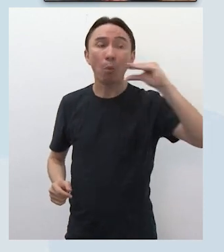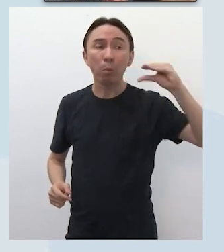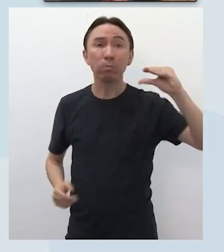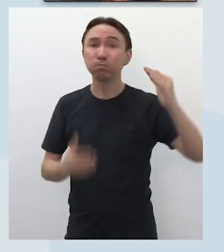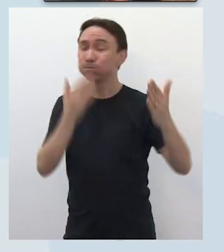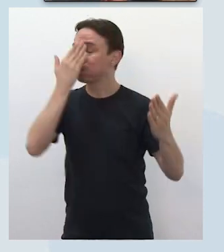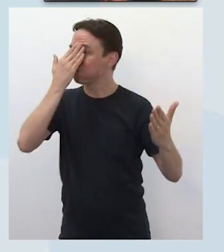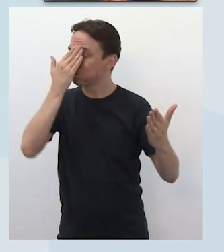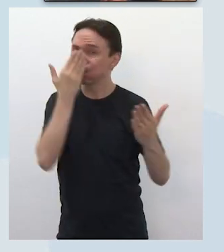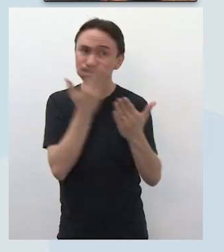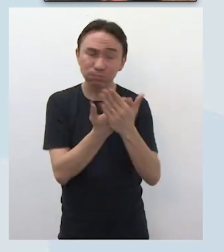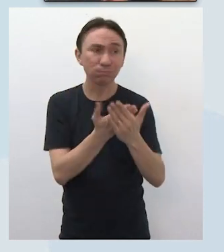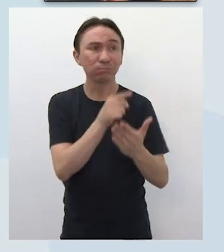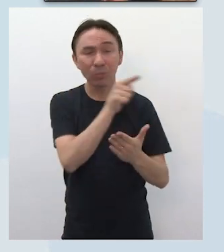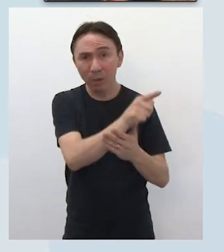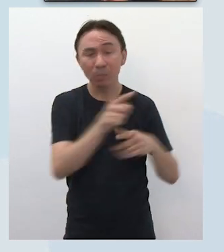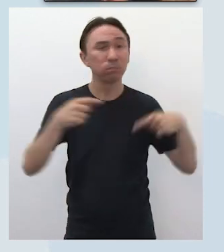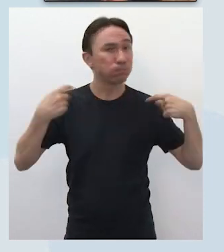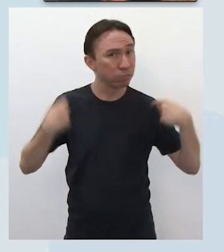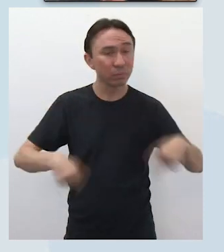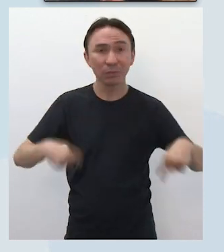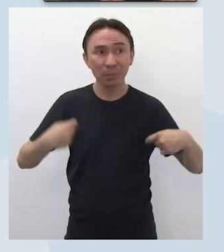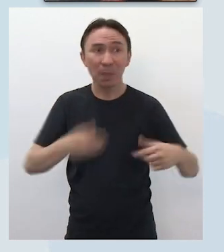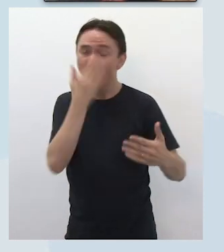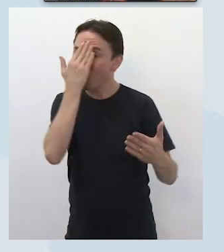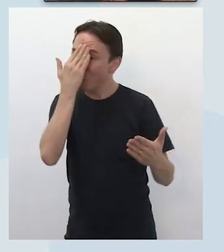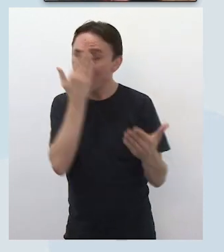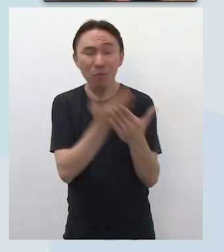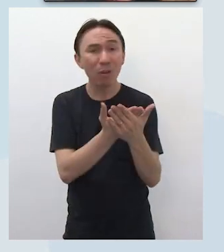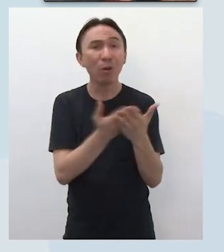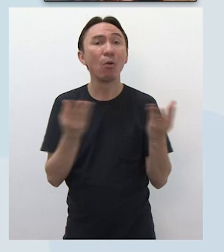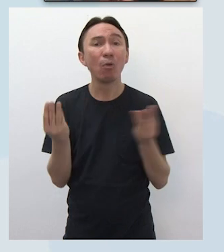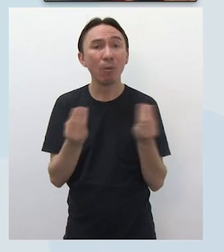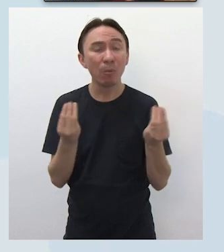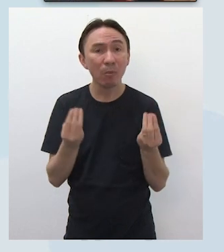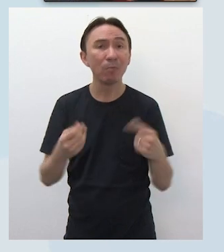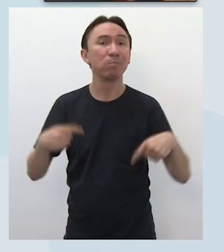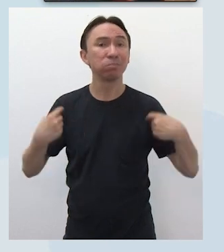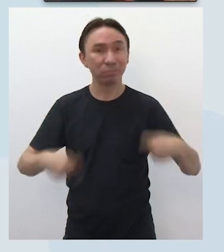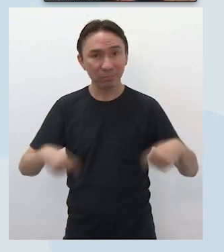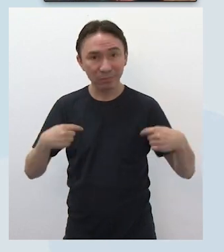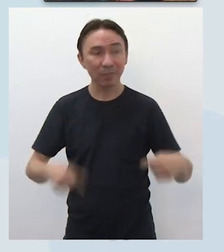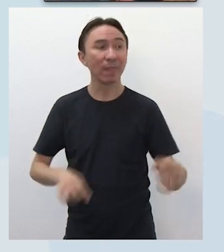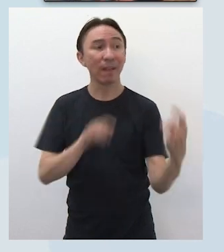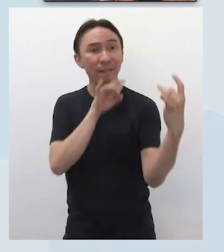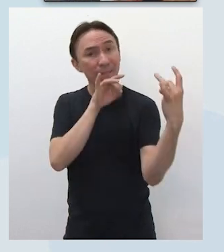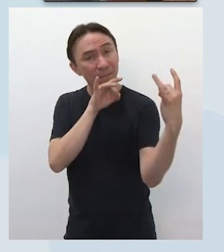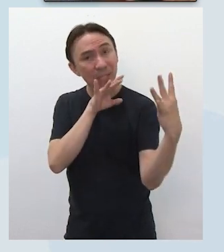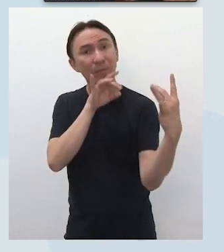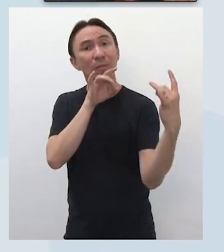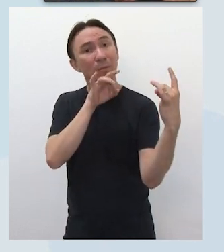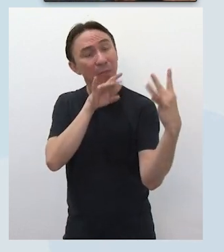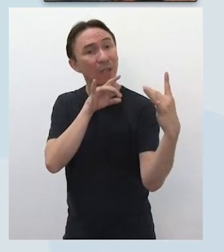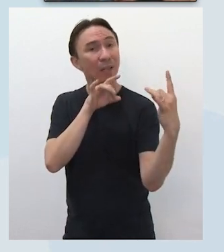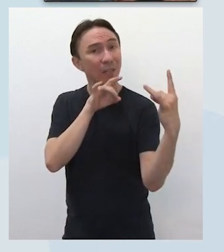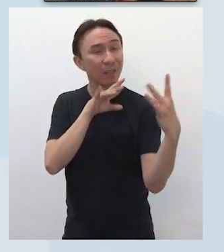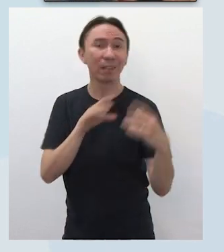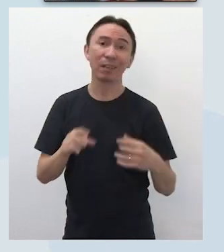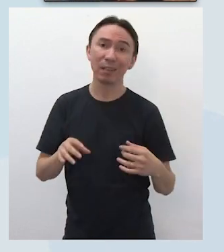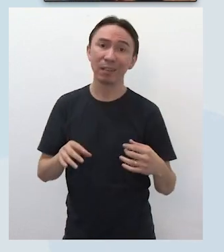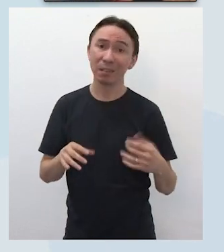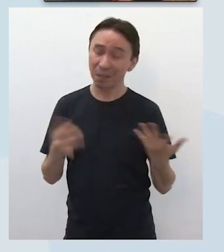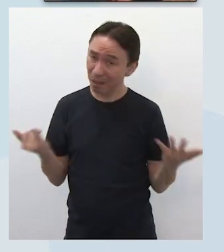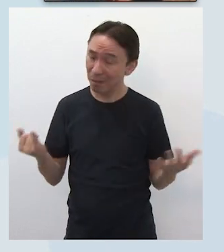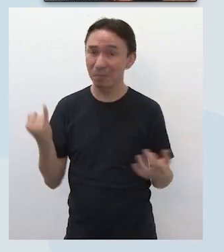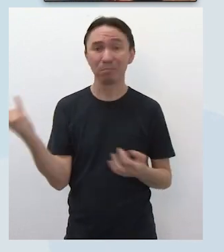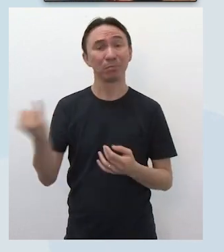passa pelo tipo de feedback, ou seja, pela qualidade das devolutivas que nós temos no dia a